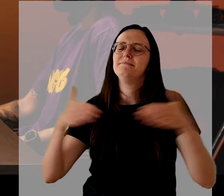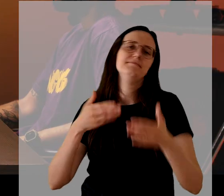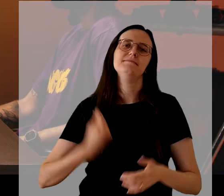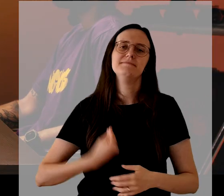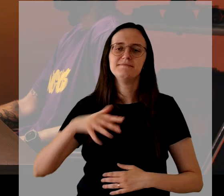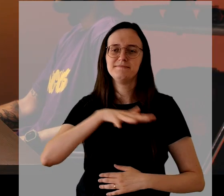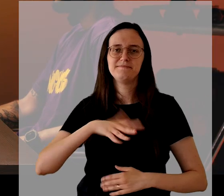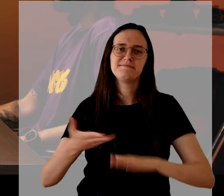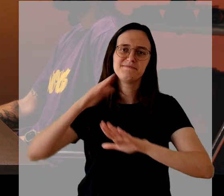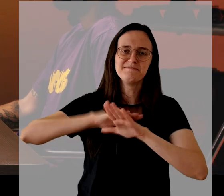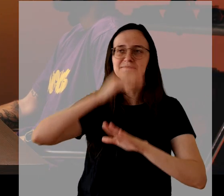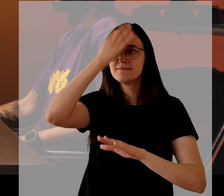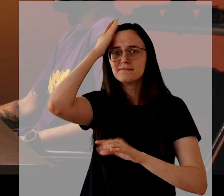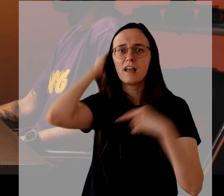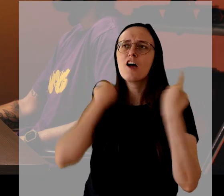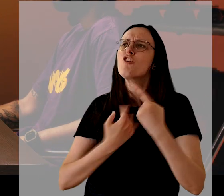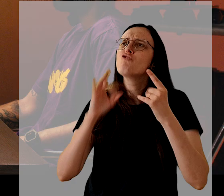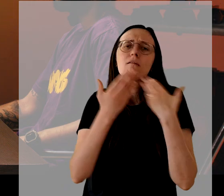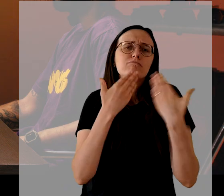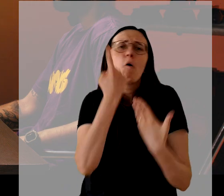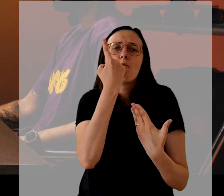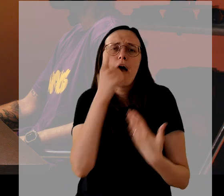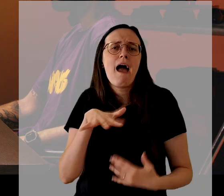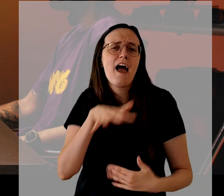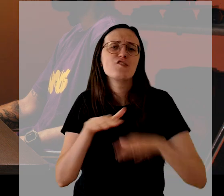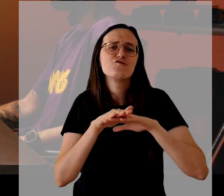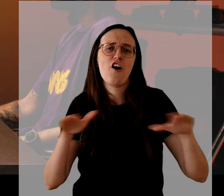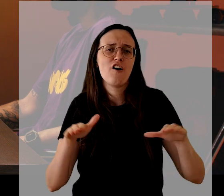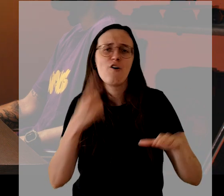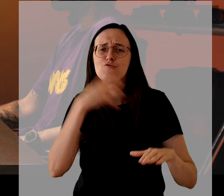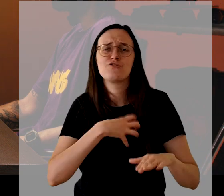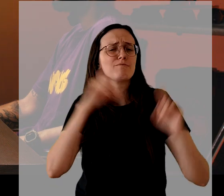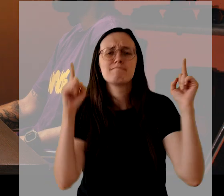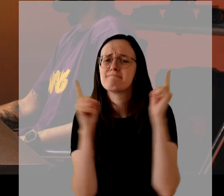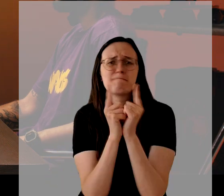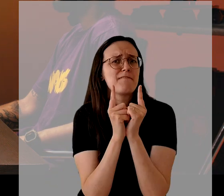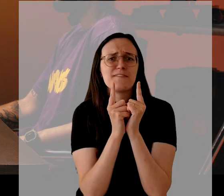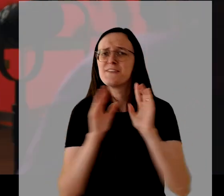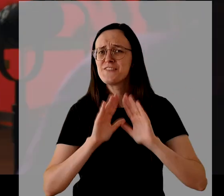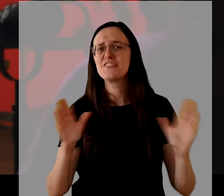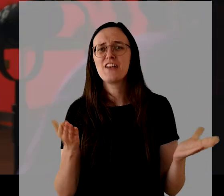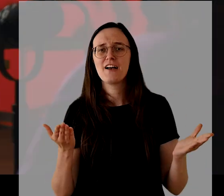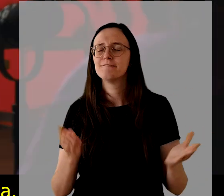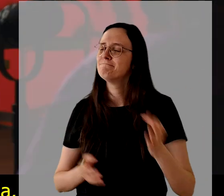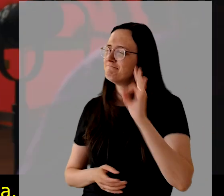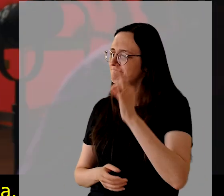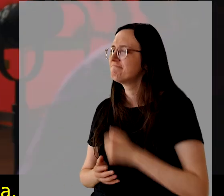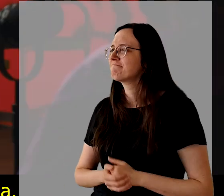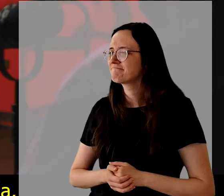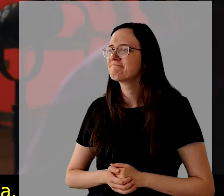que está por trás. E a gente só discutiu sobre um setor aqui e de uma maneira bem breve, né? De uma maneira